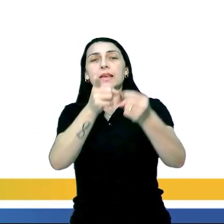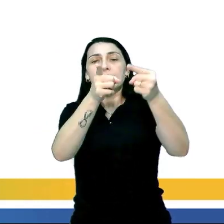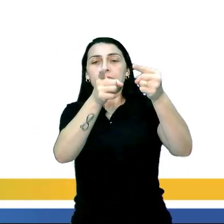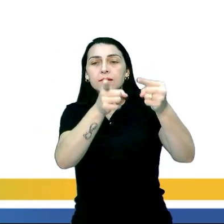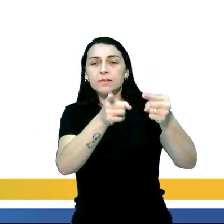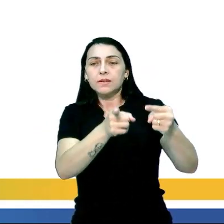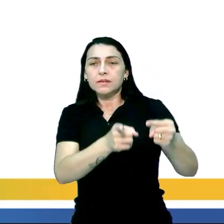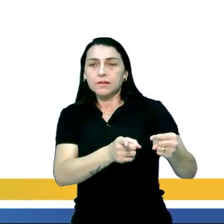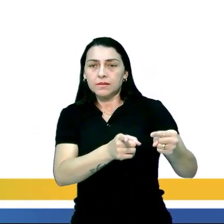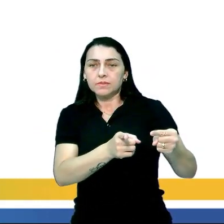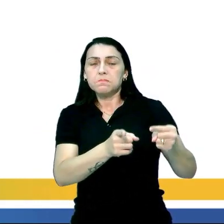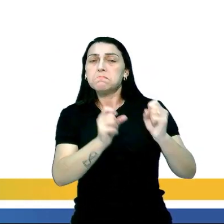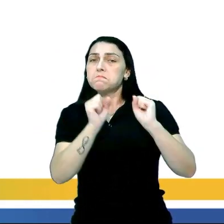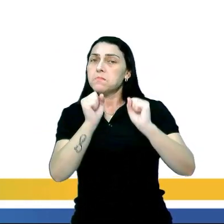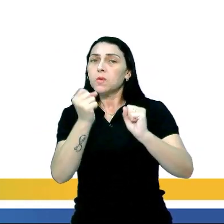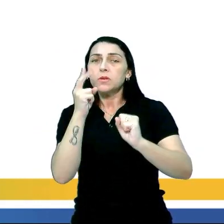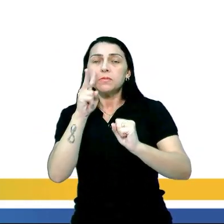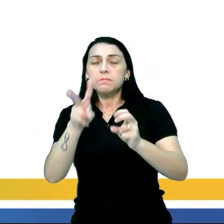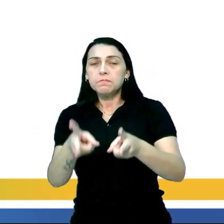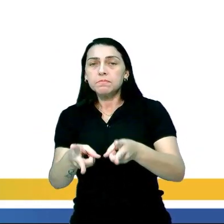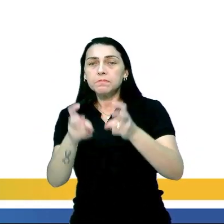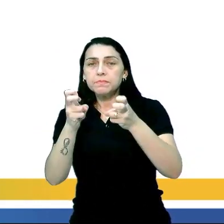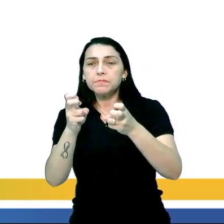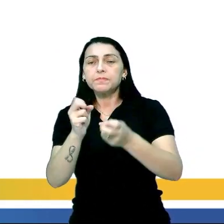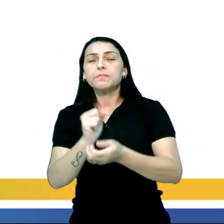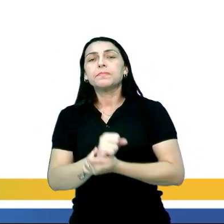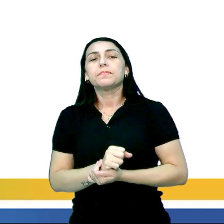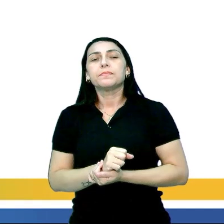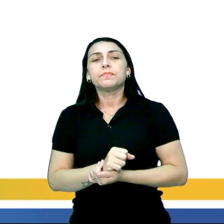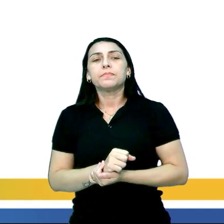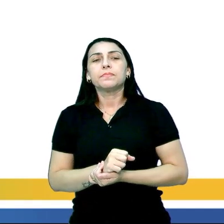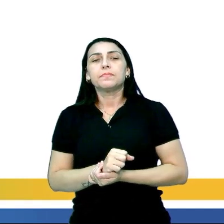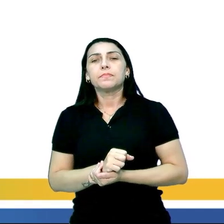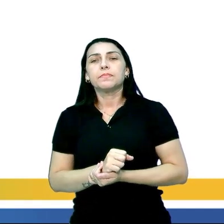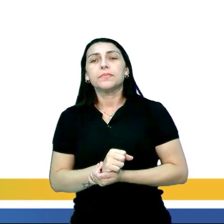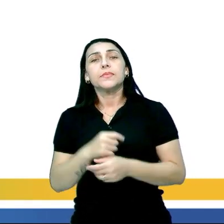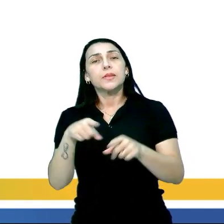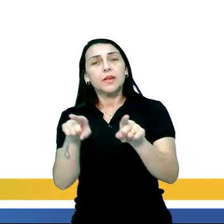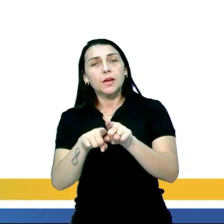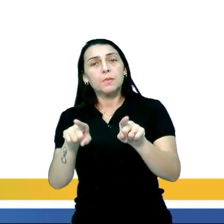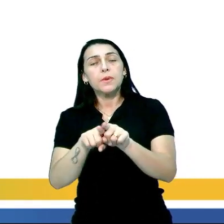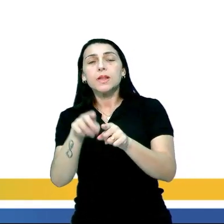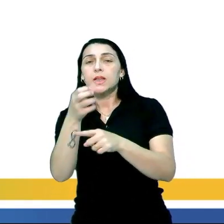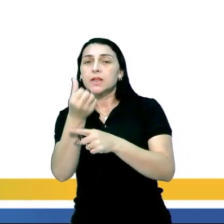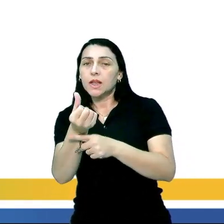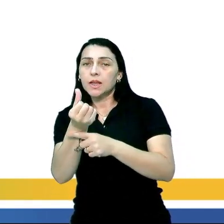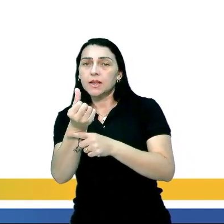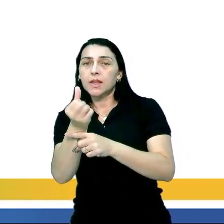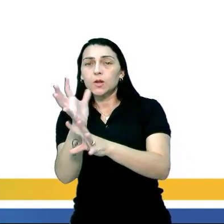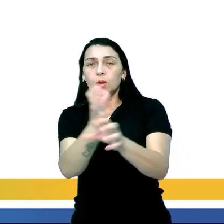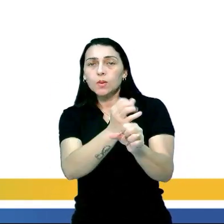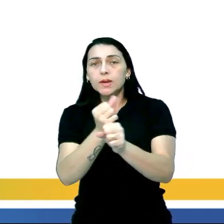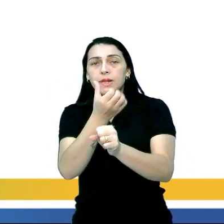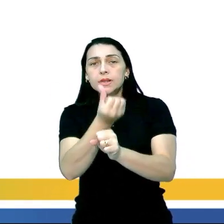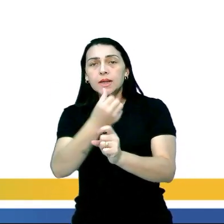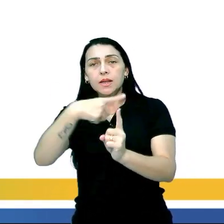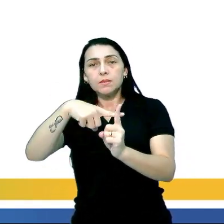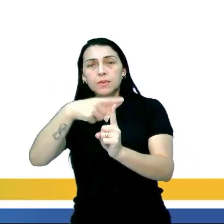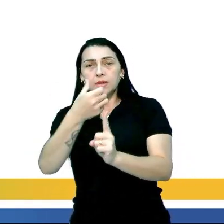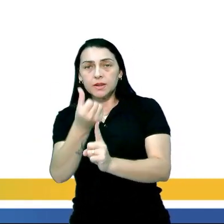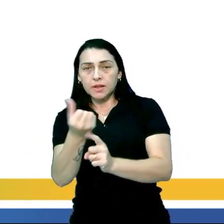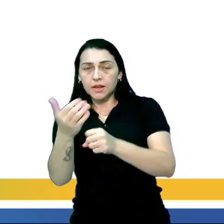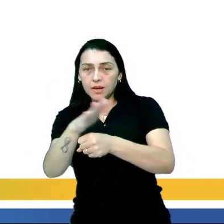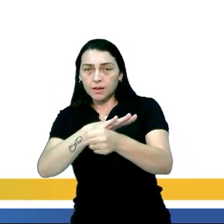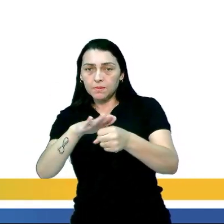ó, que você pode ver, que são, elas também têm 6. Então, 6